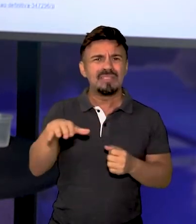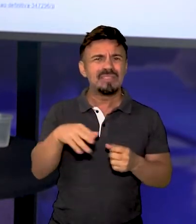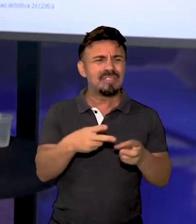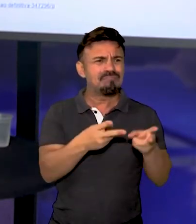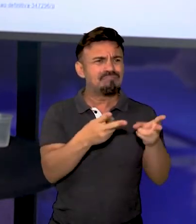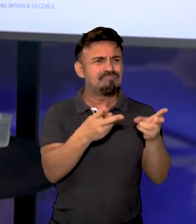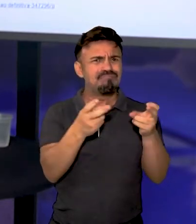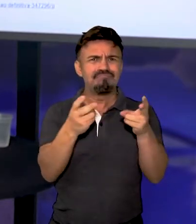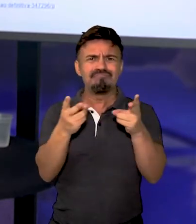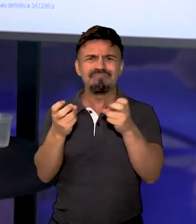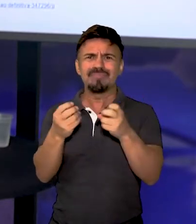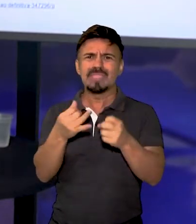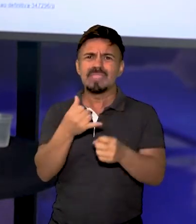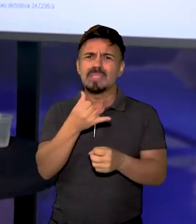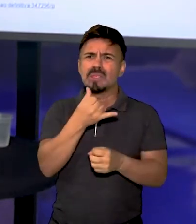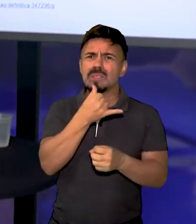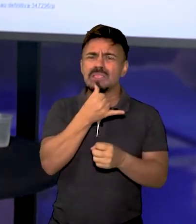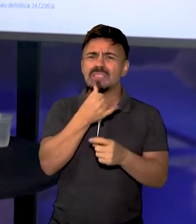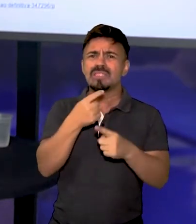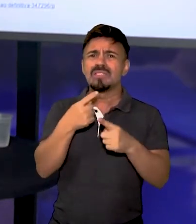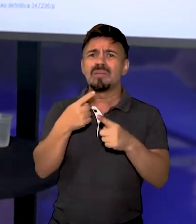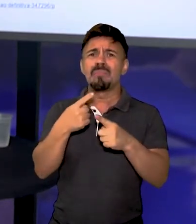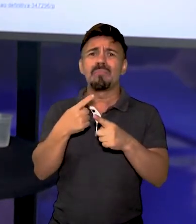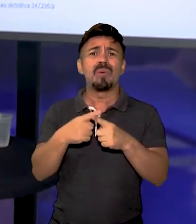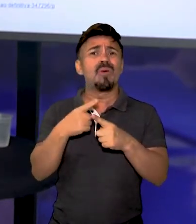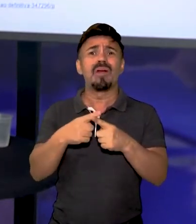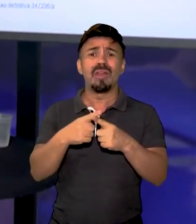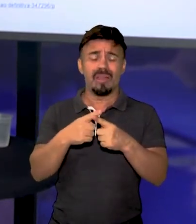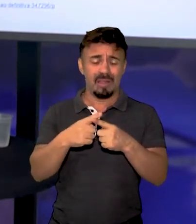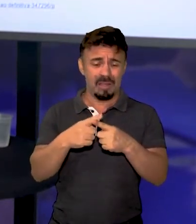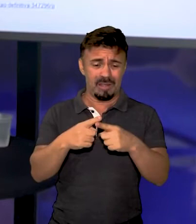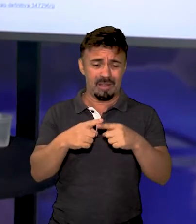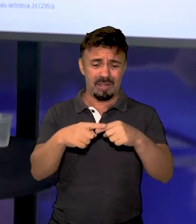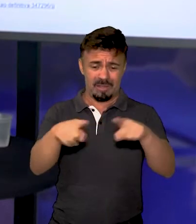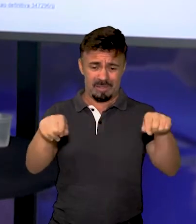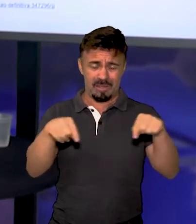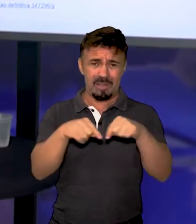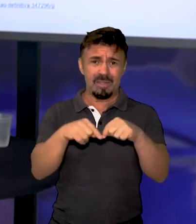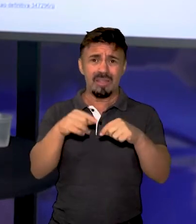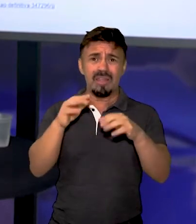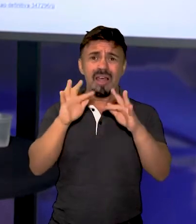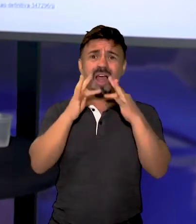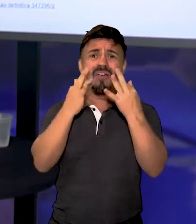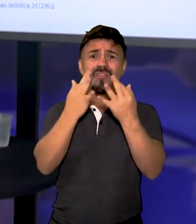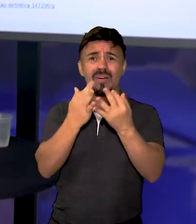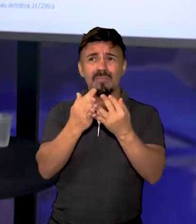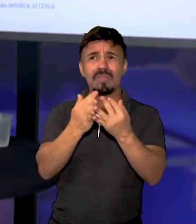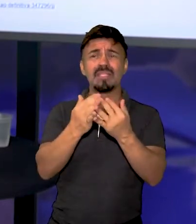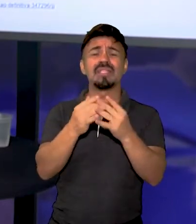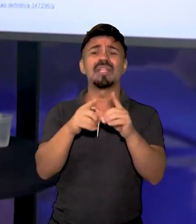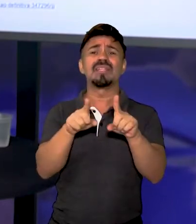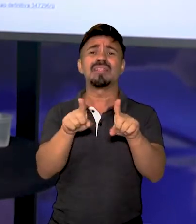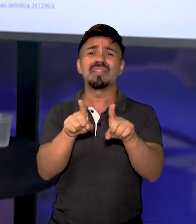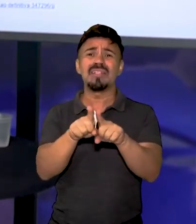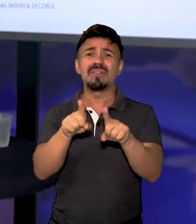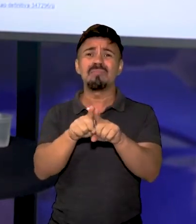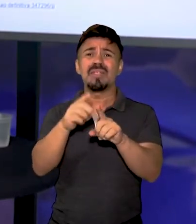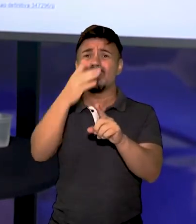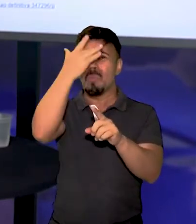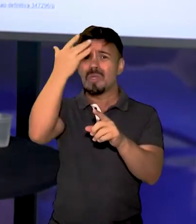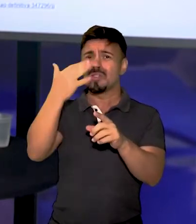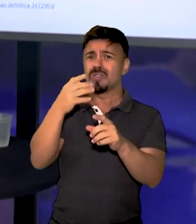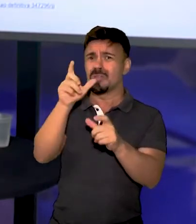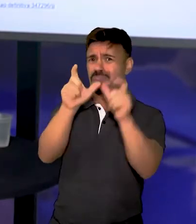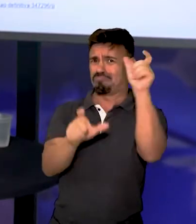triste, porque ela tinha que dividir, além com a sua família, aquele local, ela dividia também com pessoas